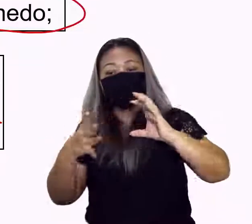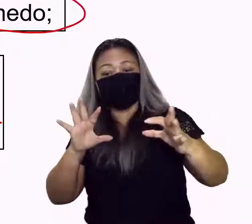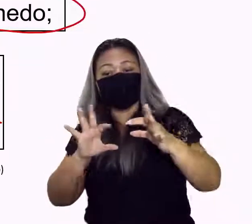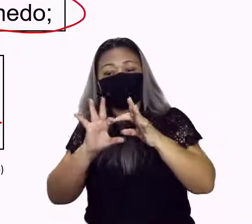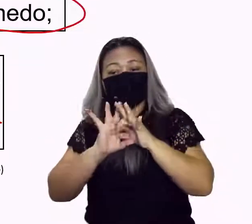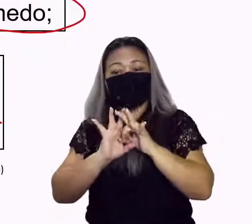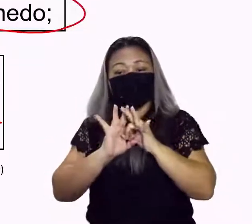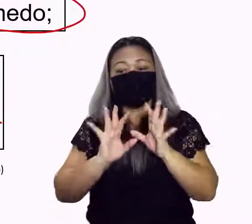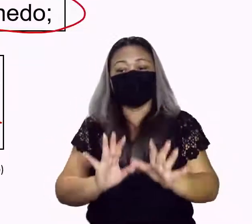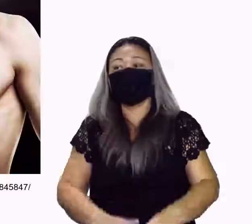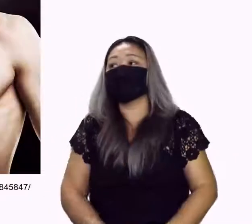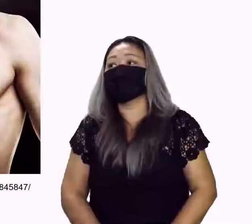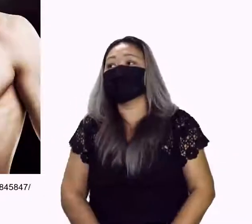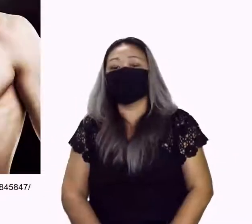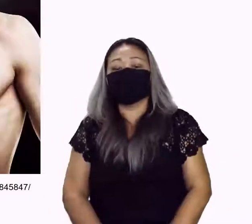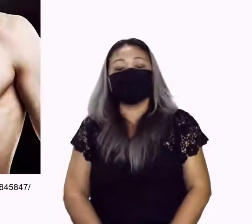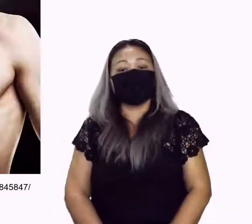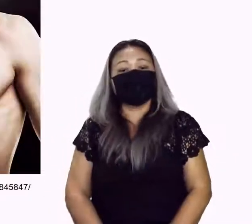características.